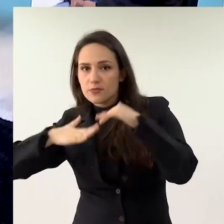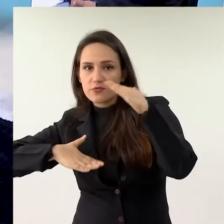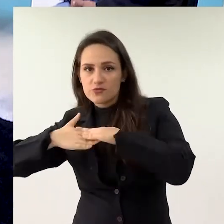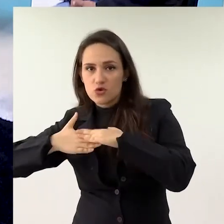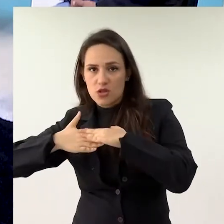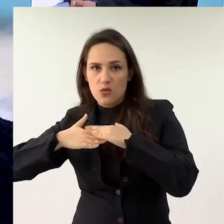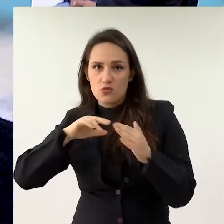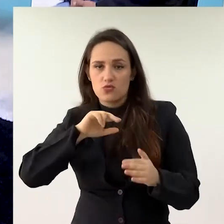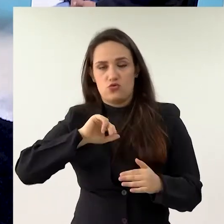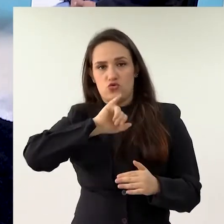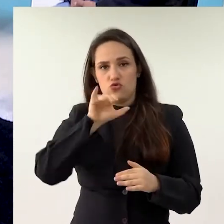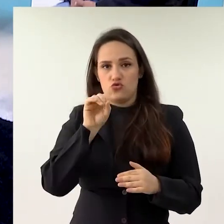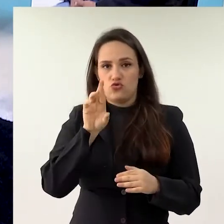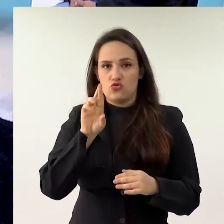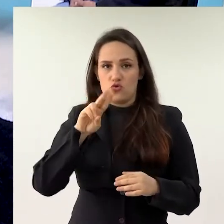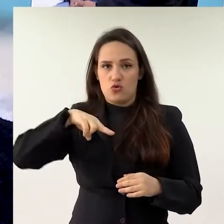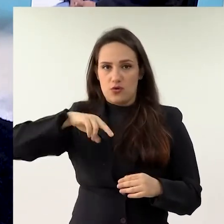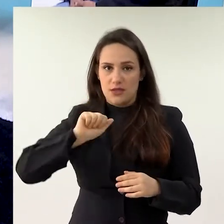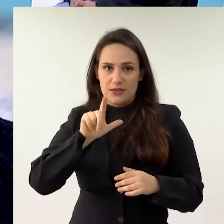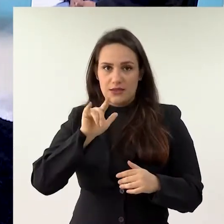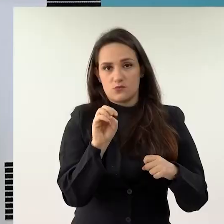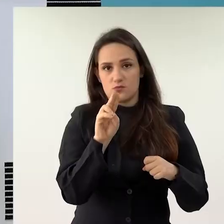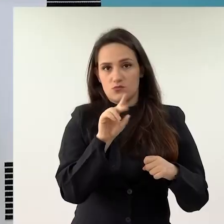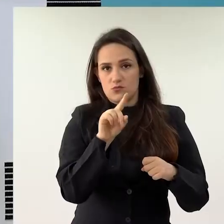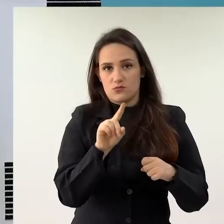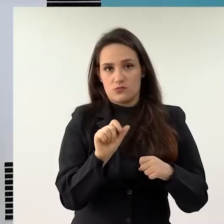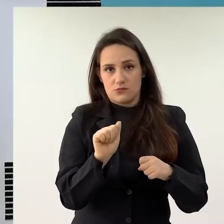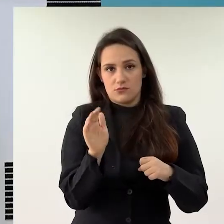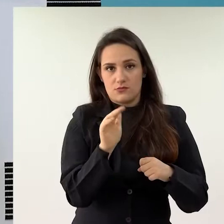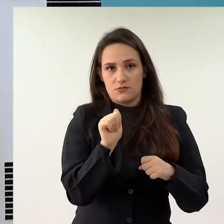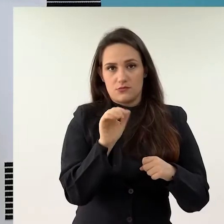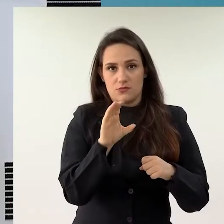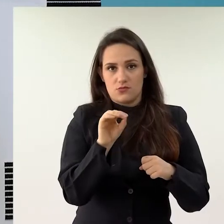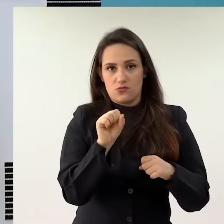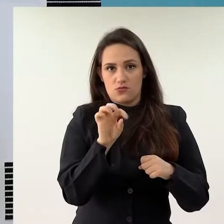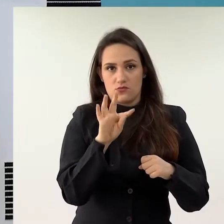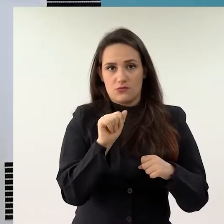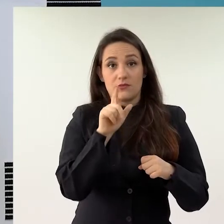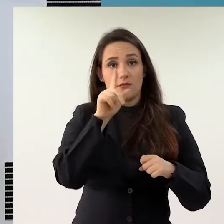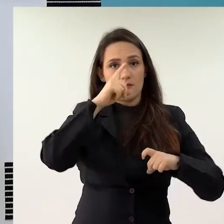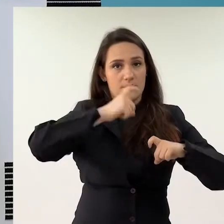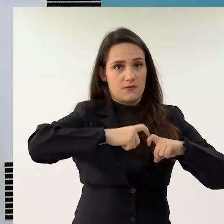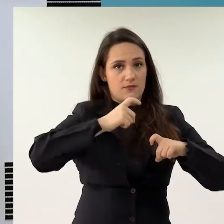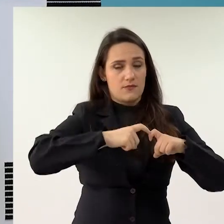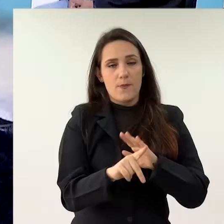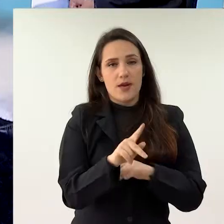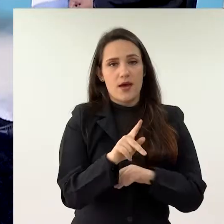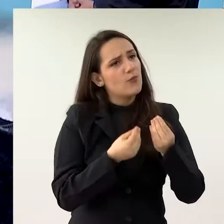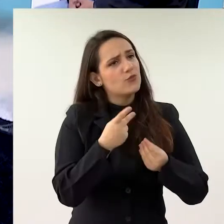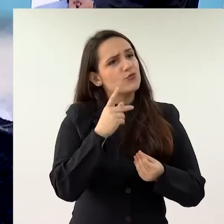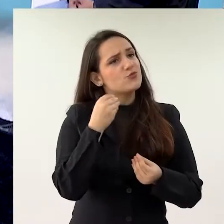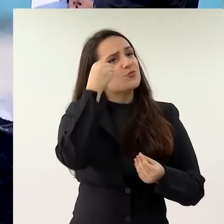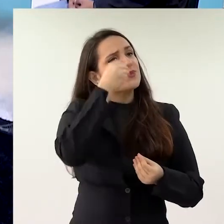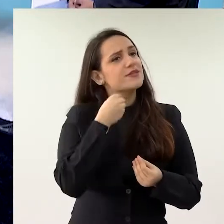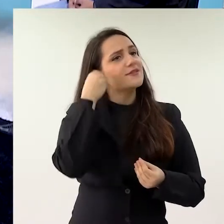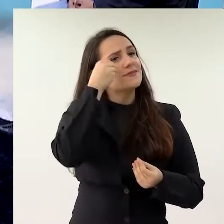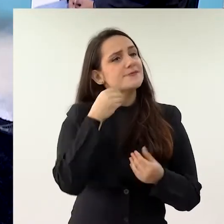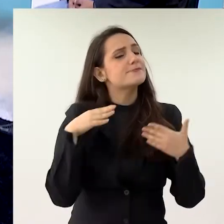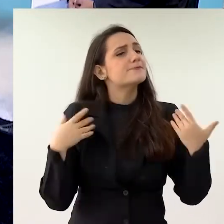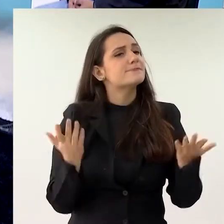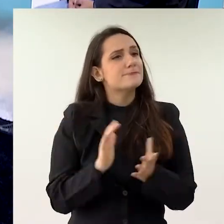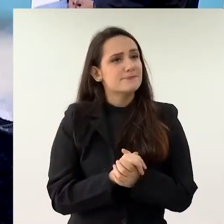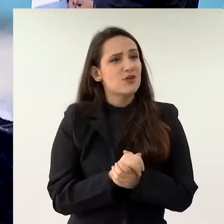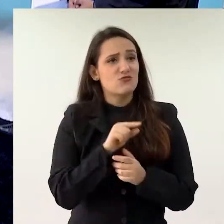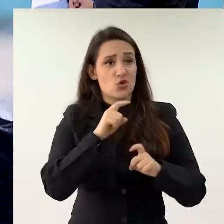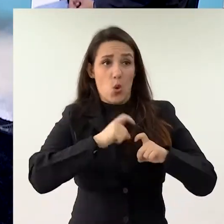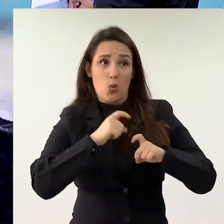esse, vamos dizer, esse vírus, né? As suas considerações, doutor. Como é que foi a sua experiência? Como